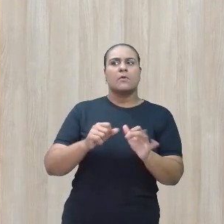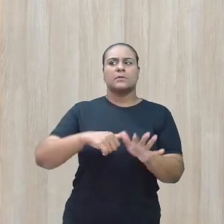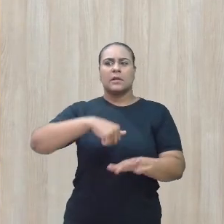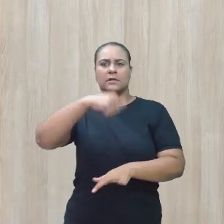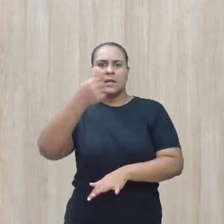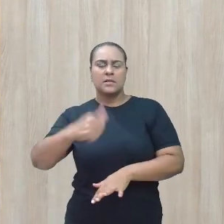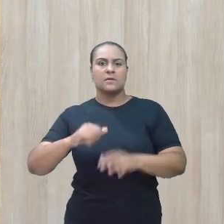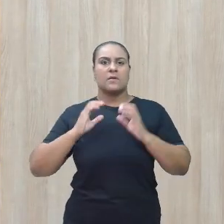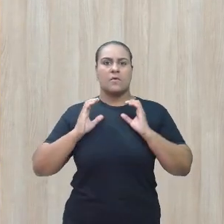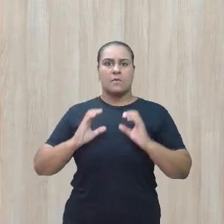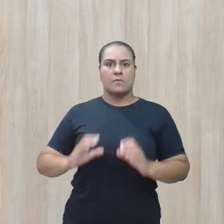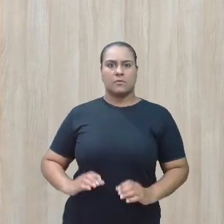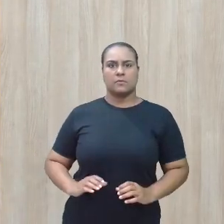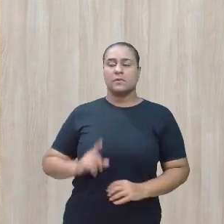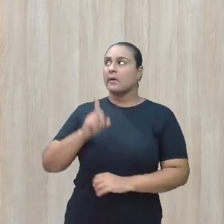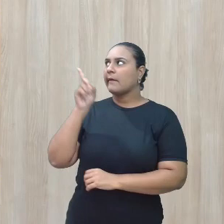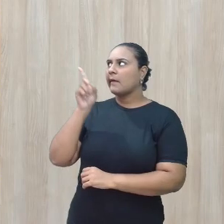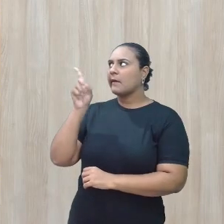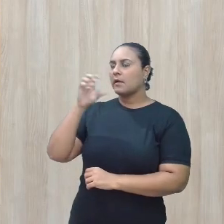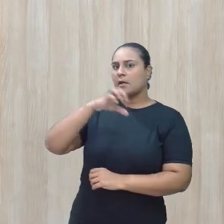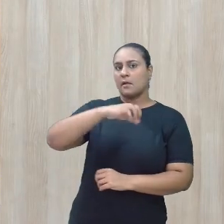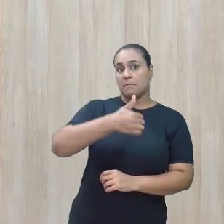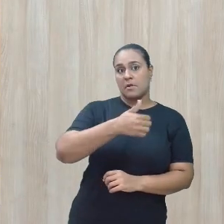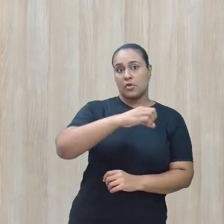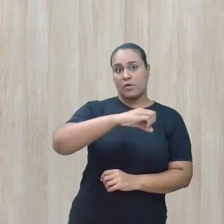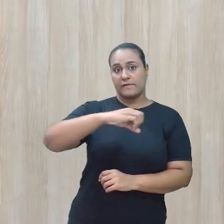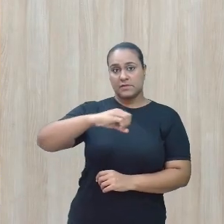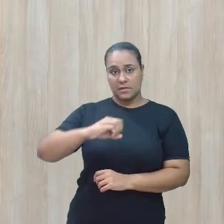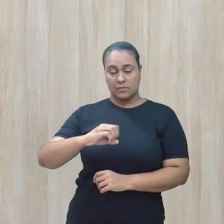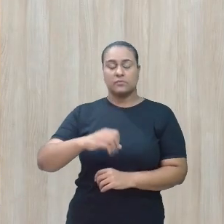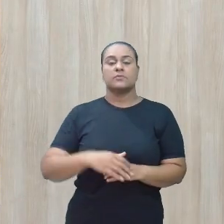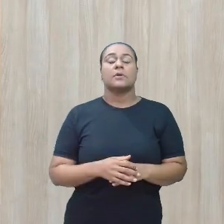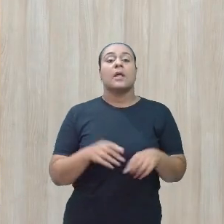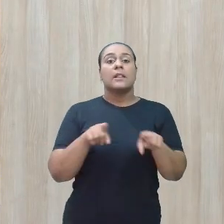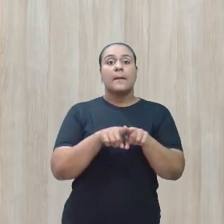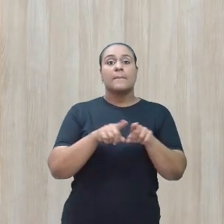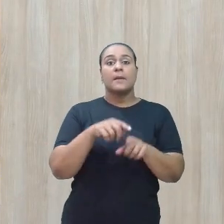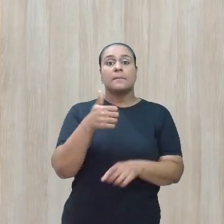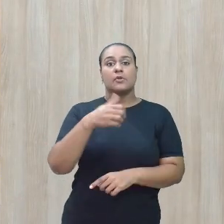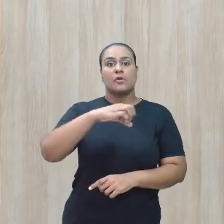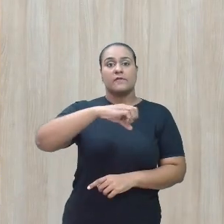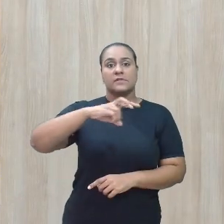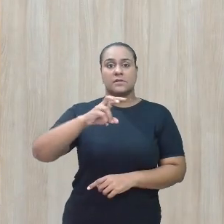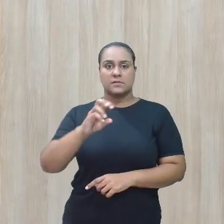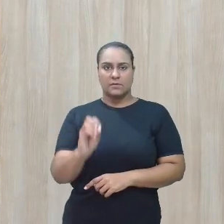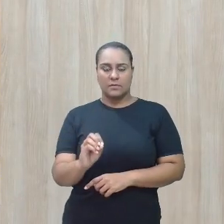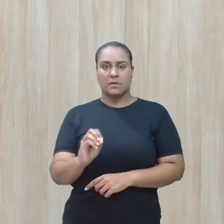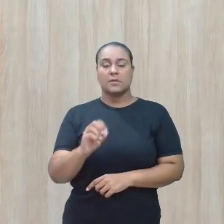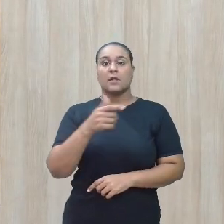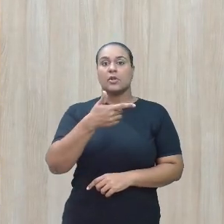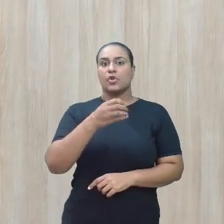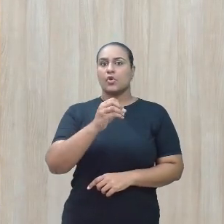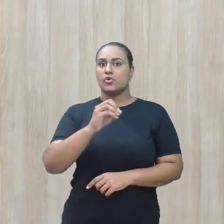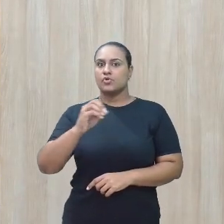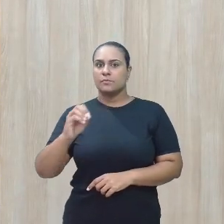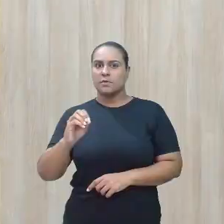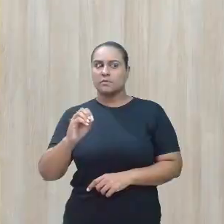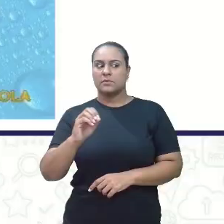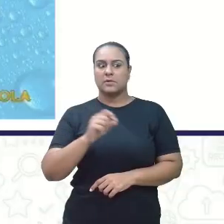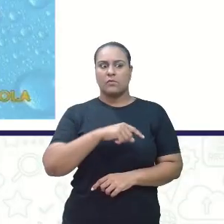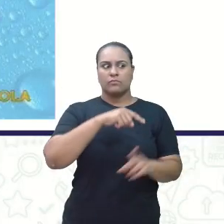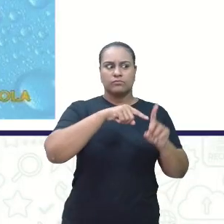comportamento. Nesse caso foi medido em 900, em 950, em 2000 e aí diante desse